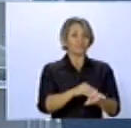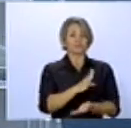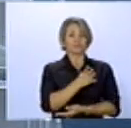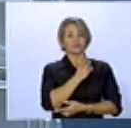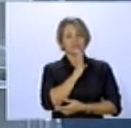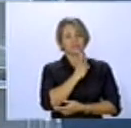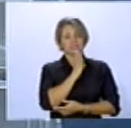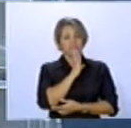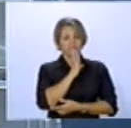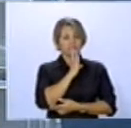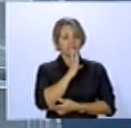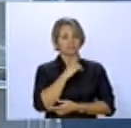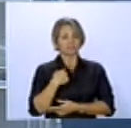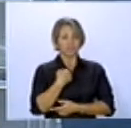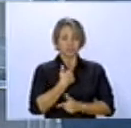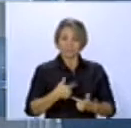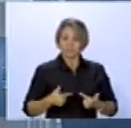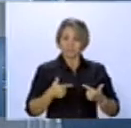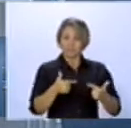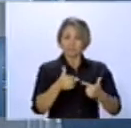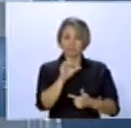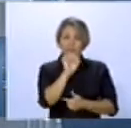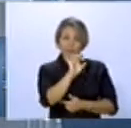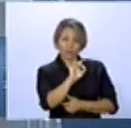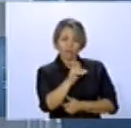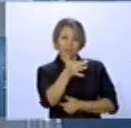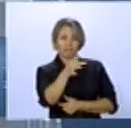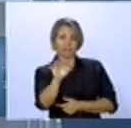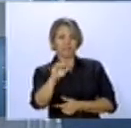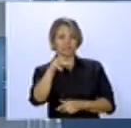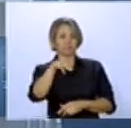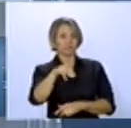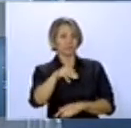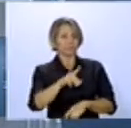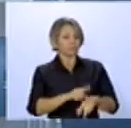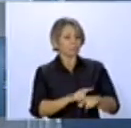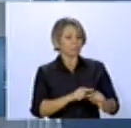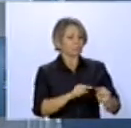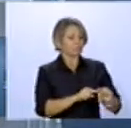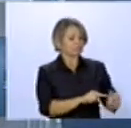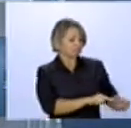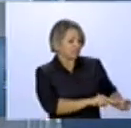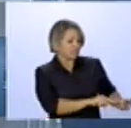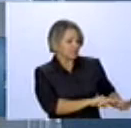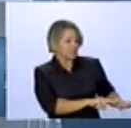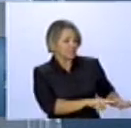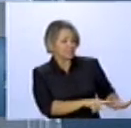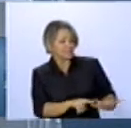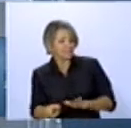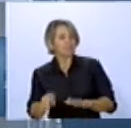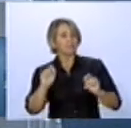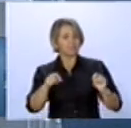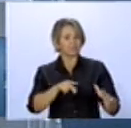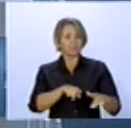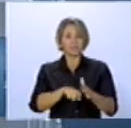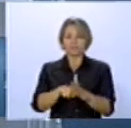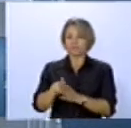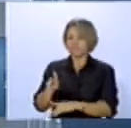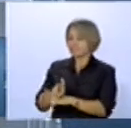que dedicando apenas 10 minutos do seu tempo por semana é possível fiscalizar